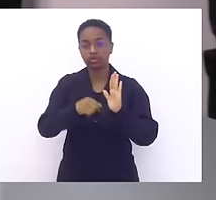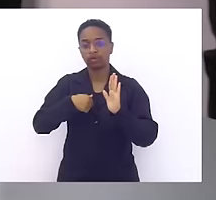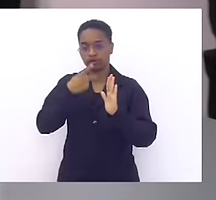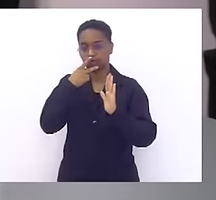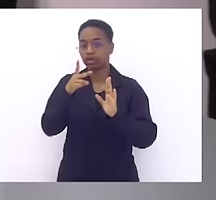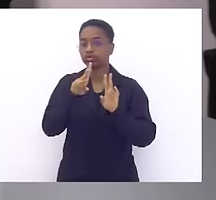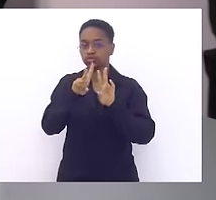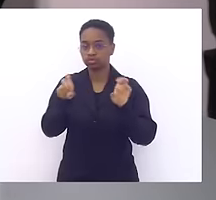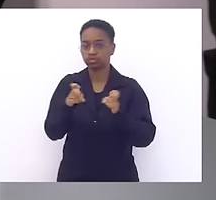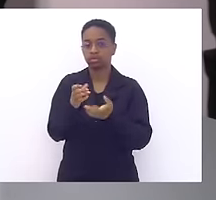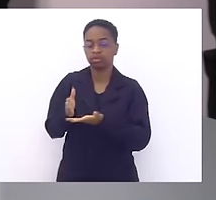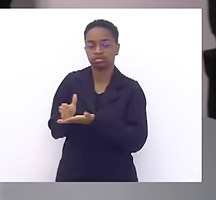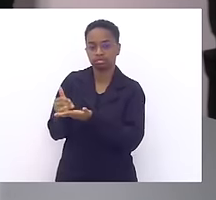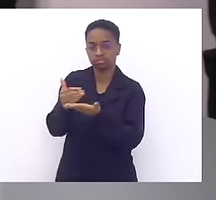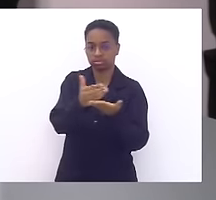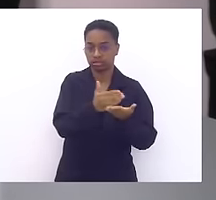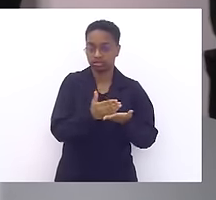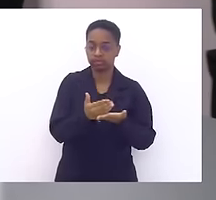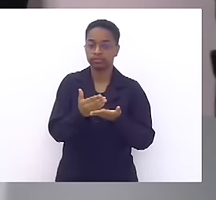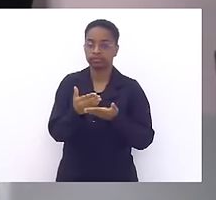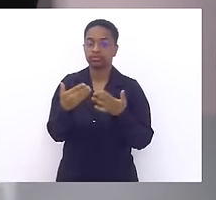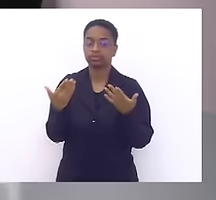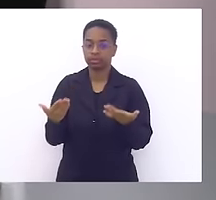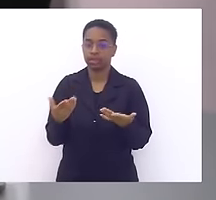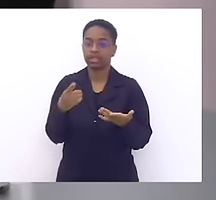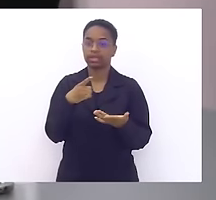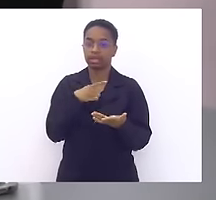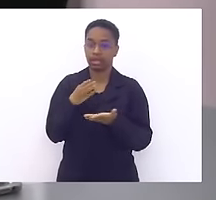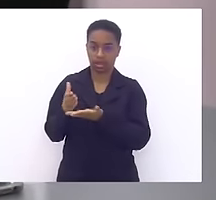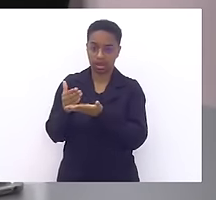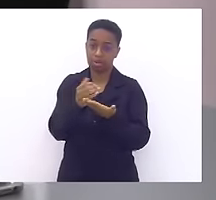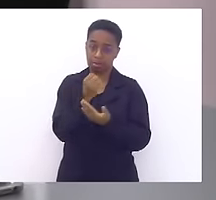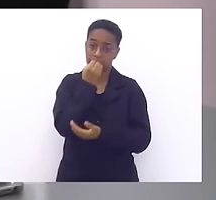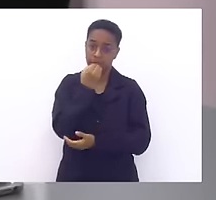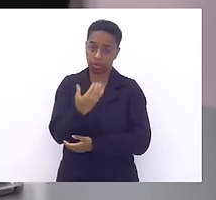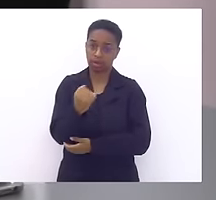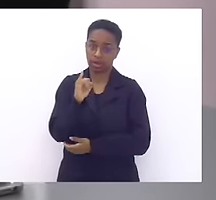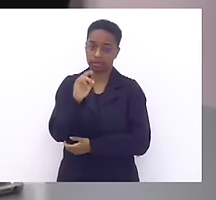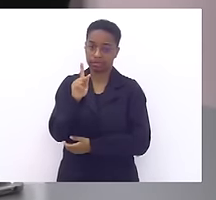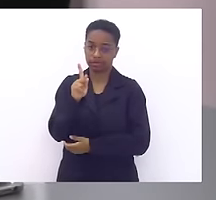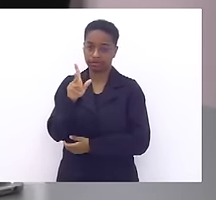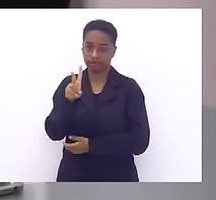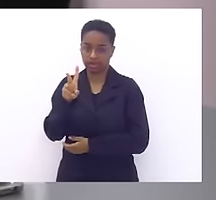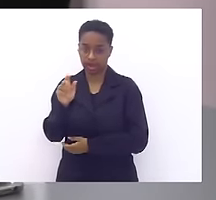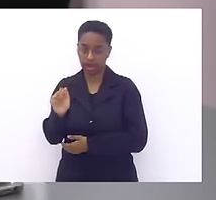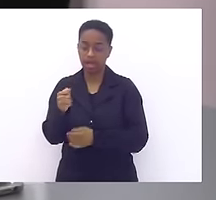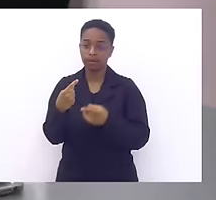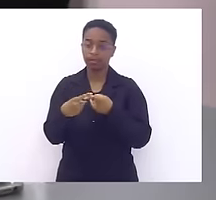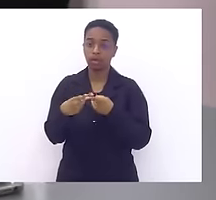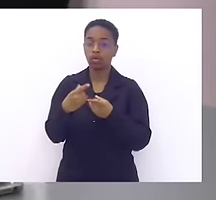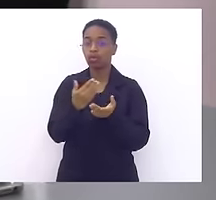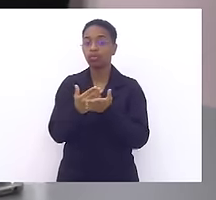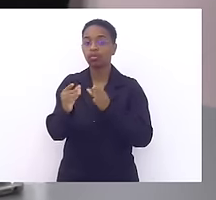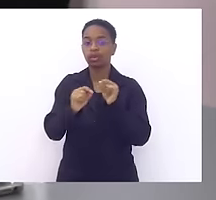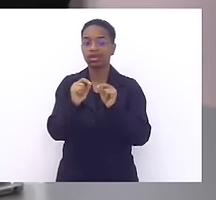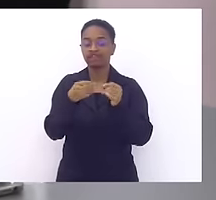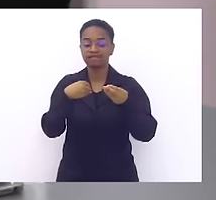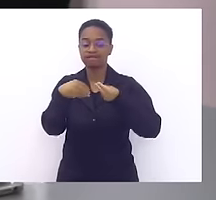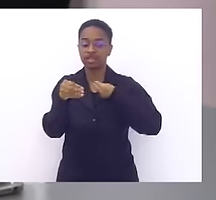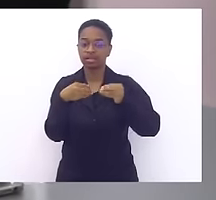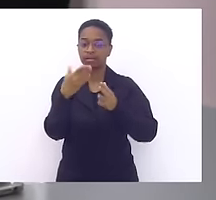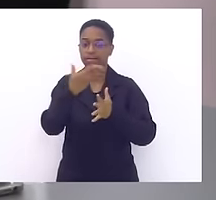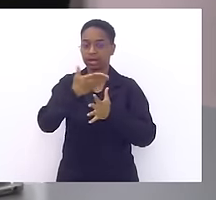do IPVA certa forma a gente tem tido uma arrecadação boa de IPVA quando a gente começou a flexibilizar o parcelamento